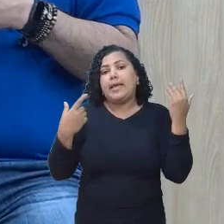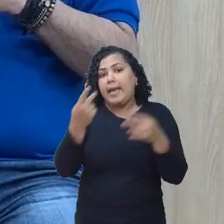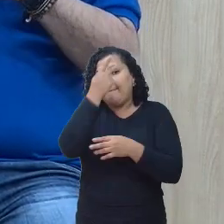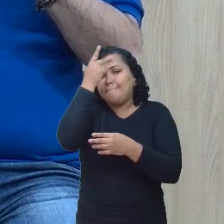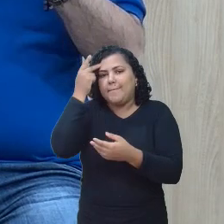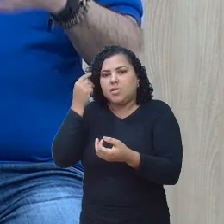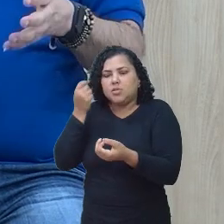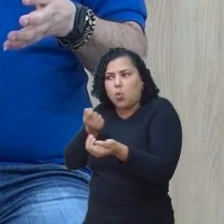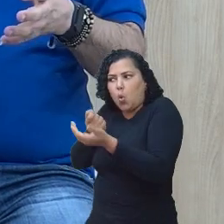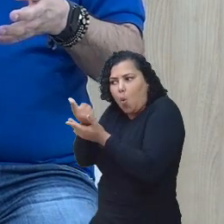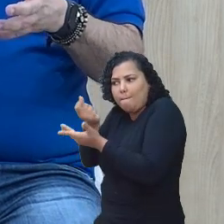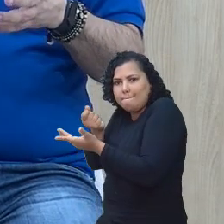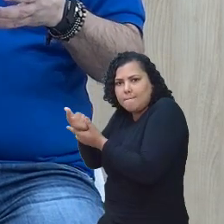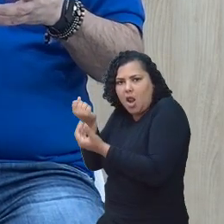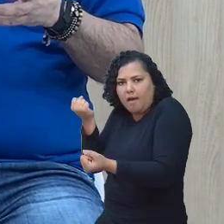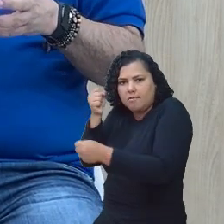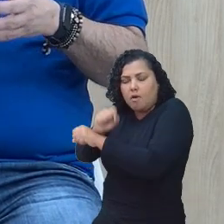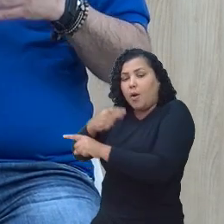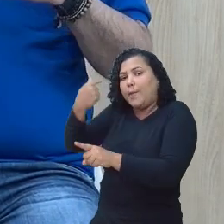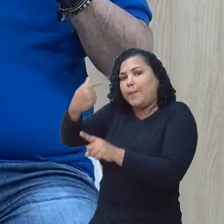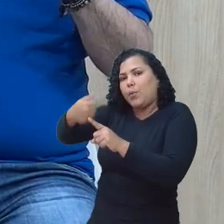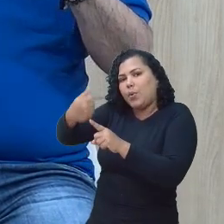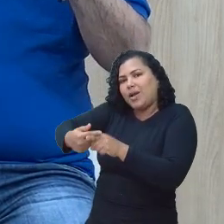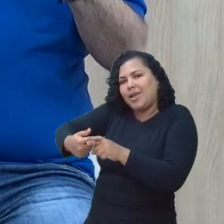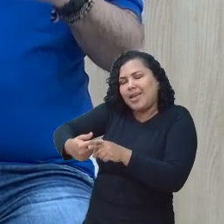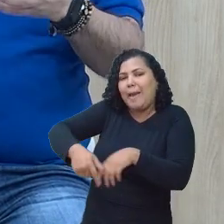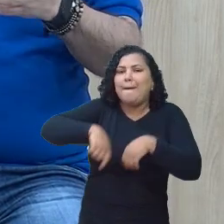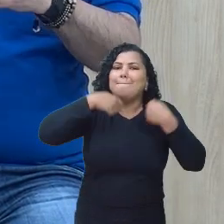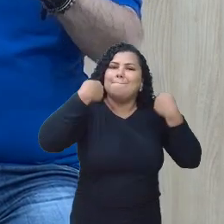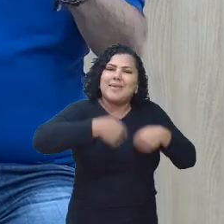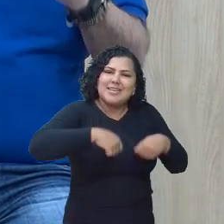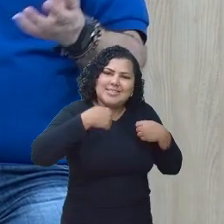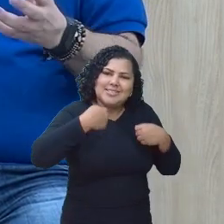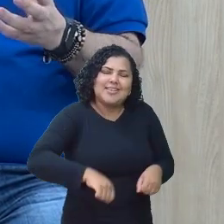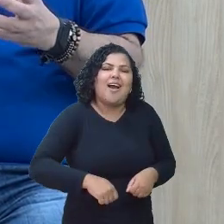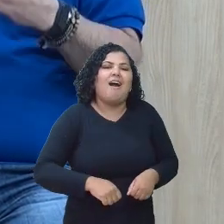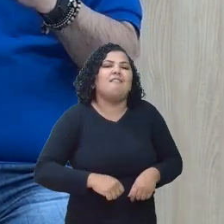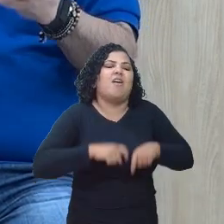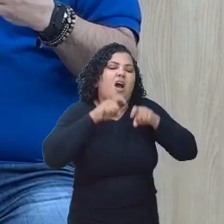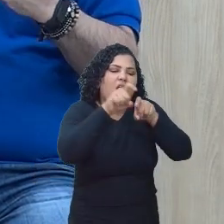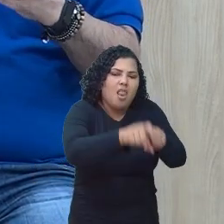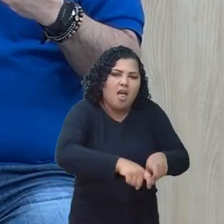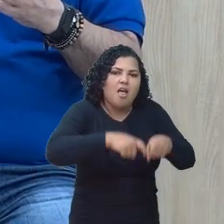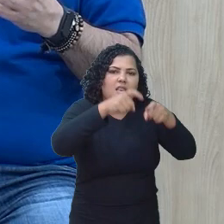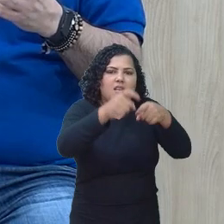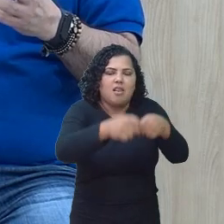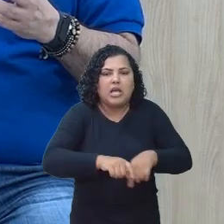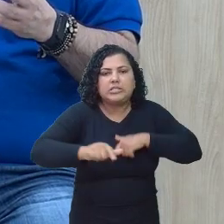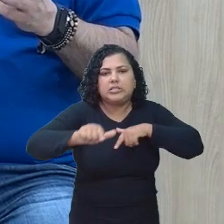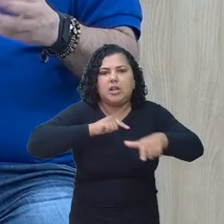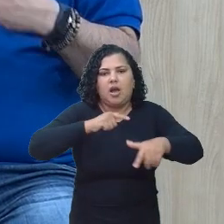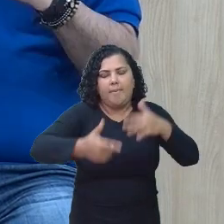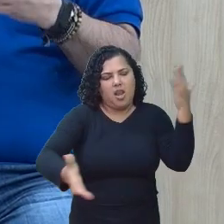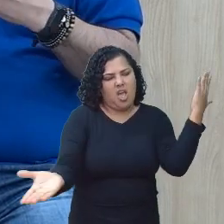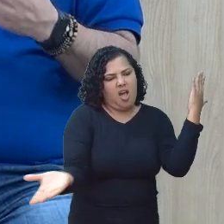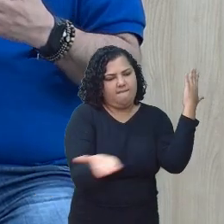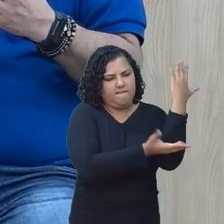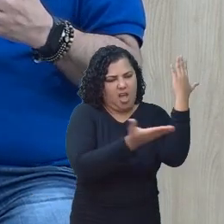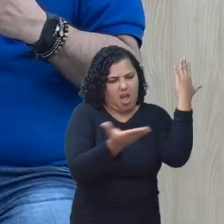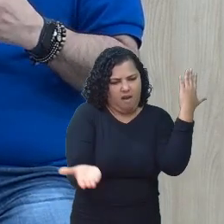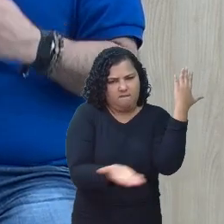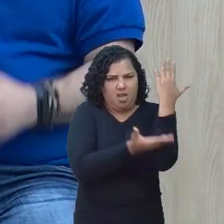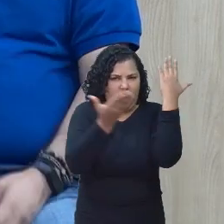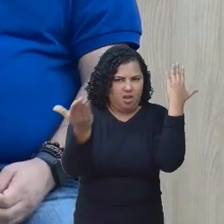exatamente para abastecer esses engenhos, né, que funcionavam nesses territórios para a produção